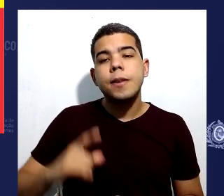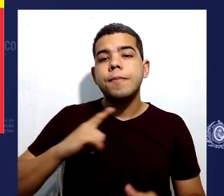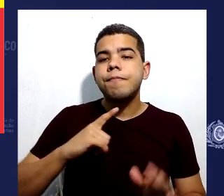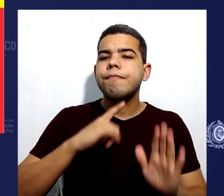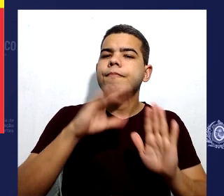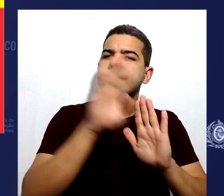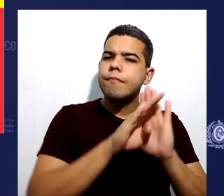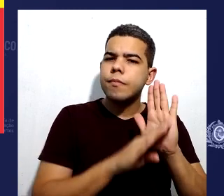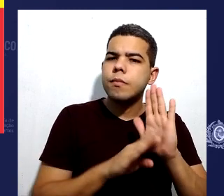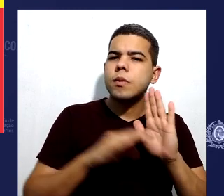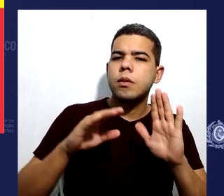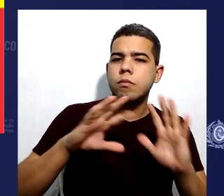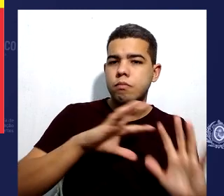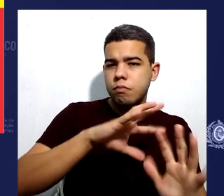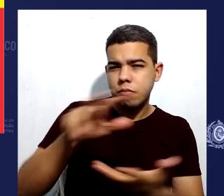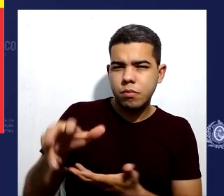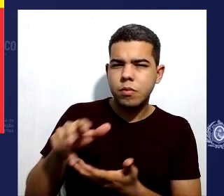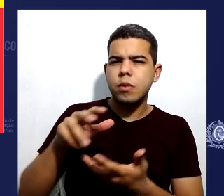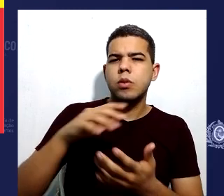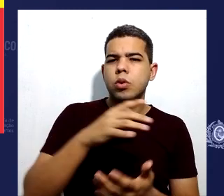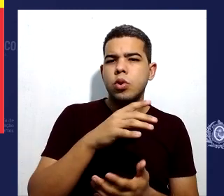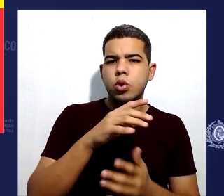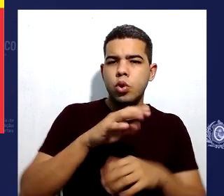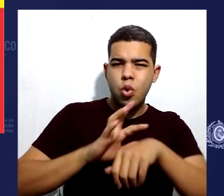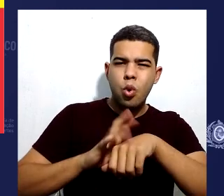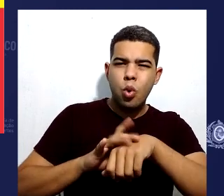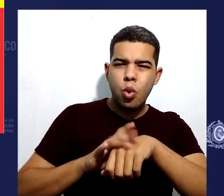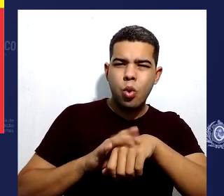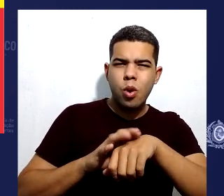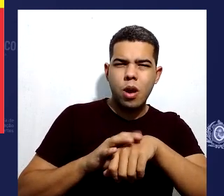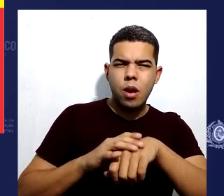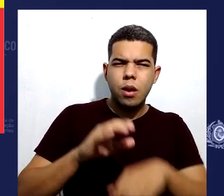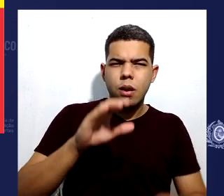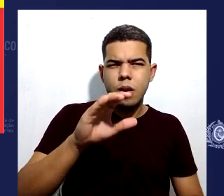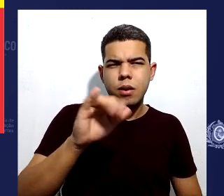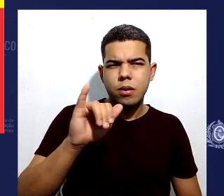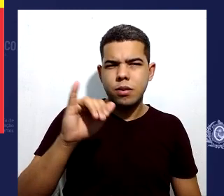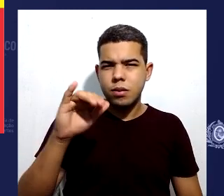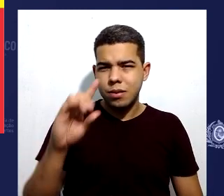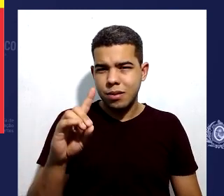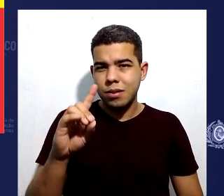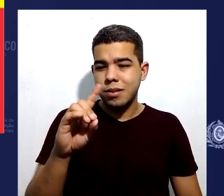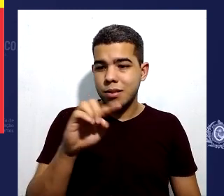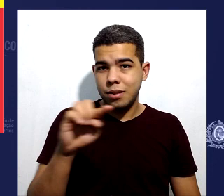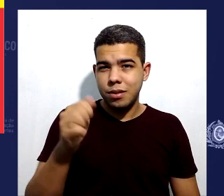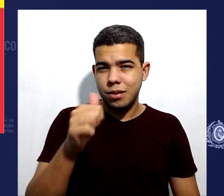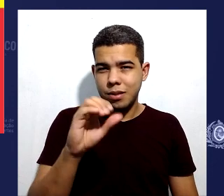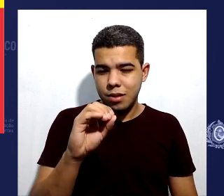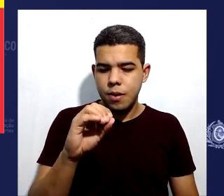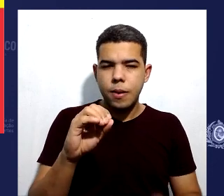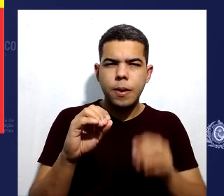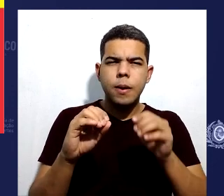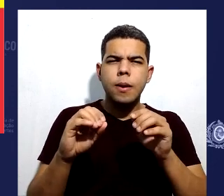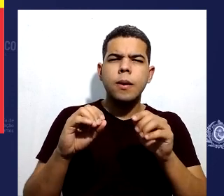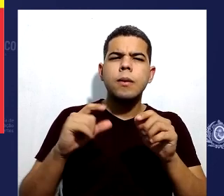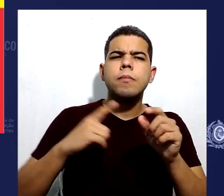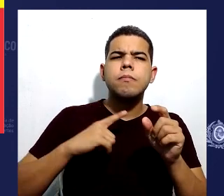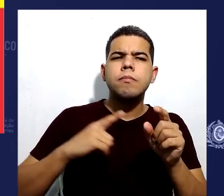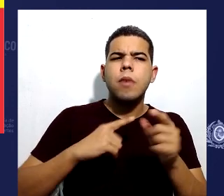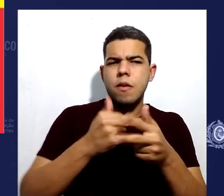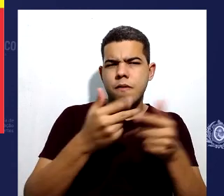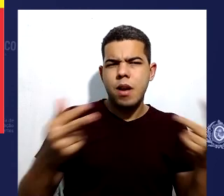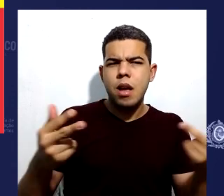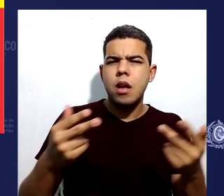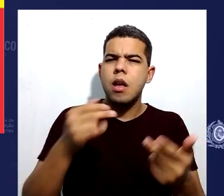Código 10, as substâncias que são causadoras de dependências são o álcool, o tabaco, a cocaína